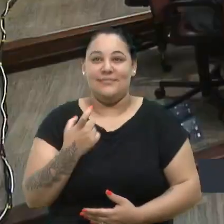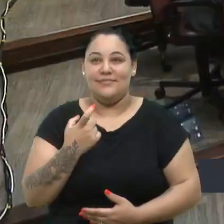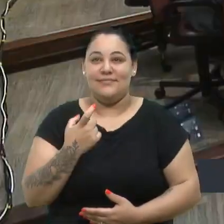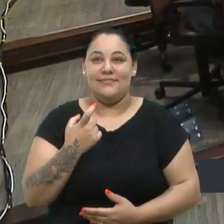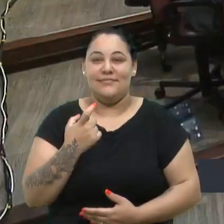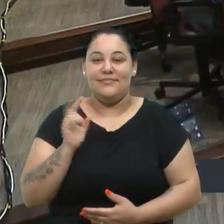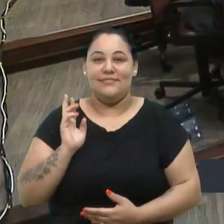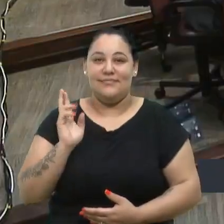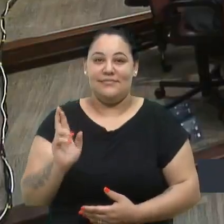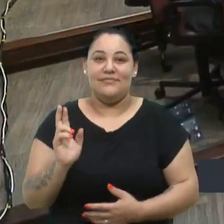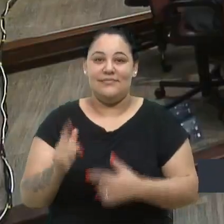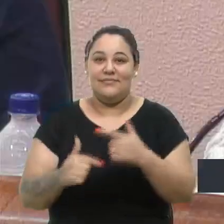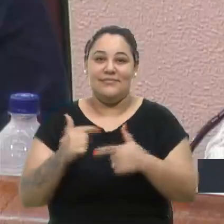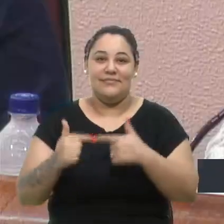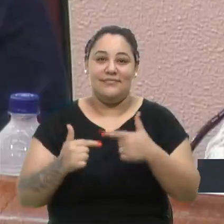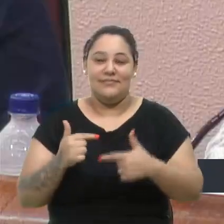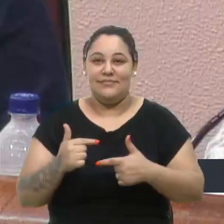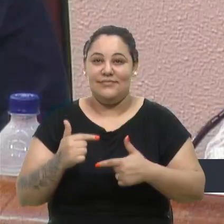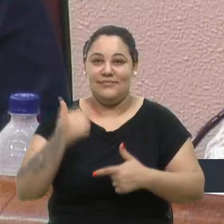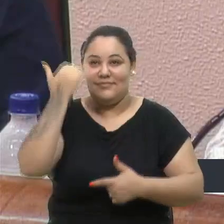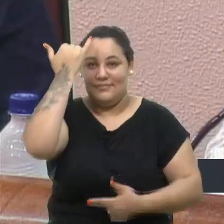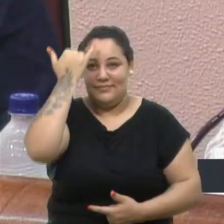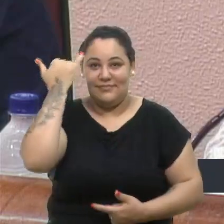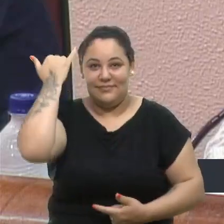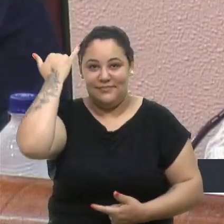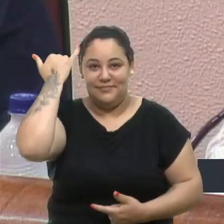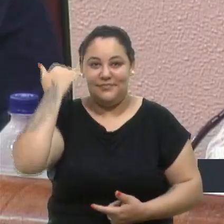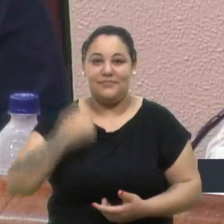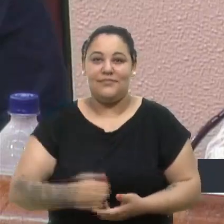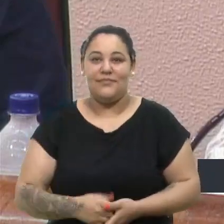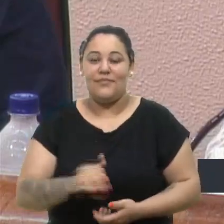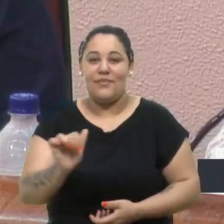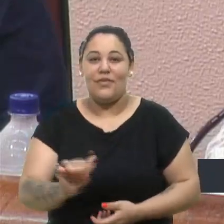e em representação, vereador Zé D'Ambrós. Suspendo a sessão.